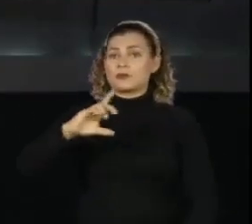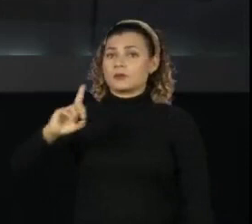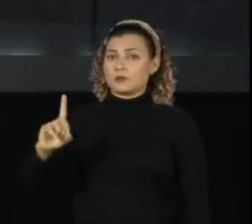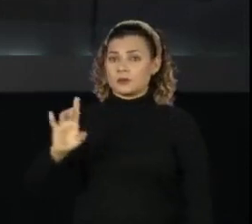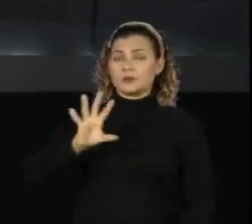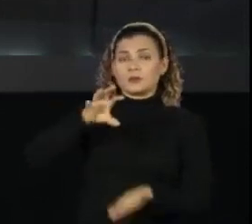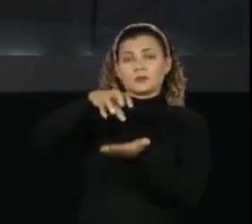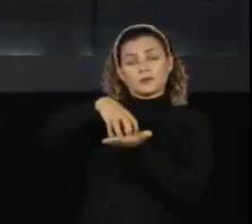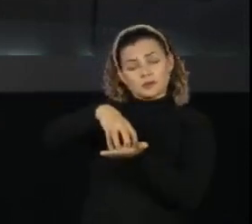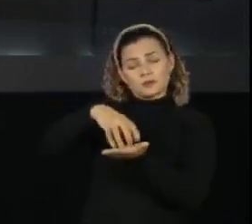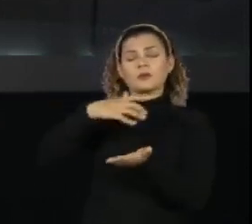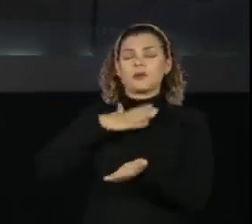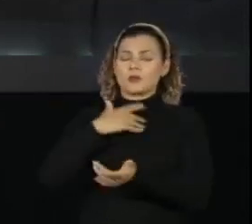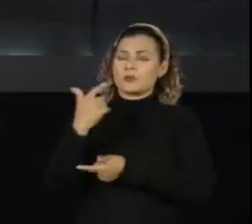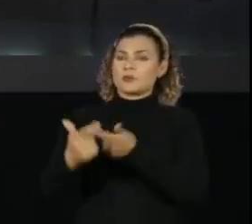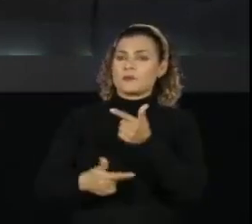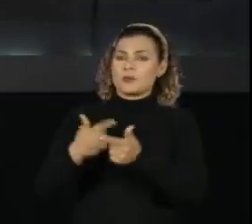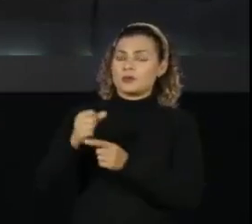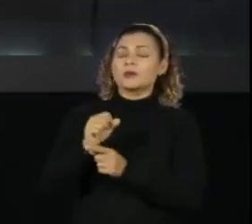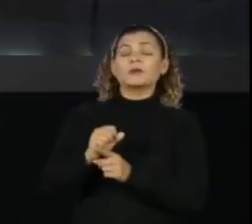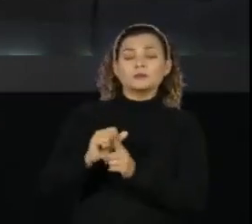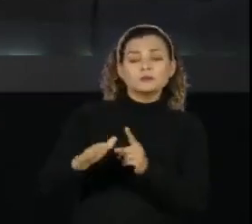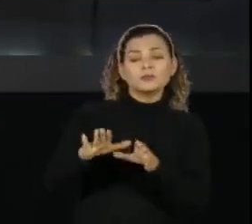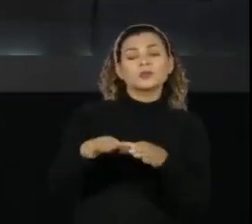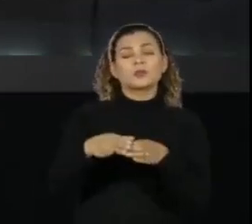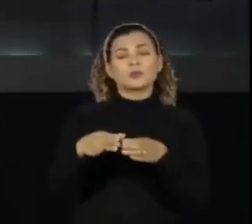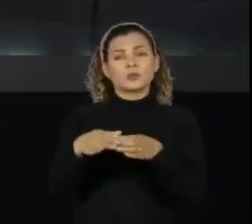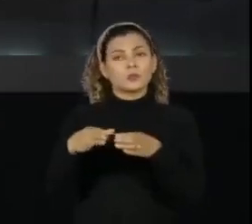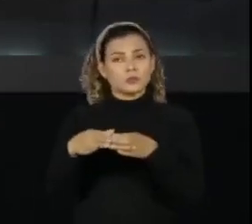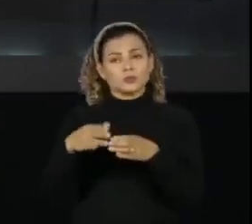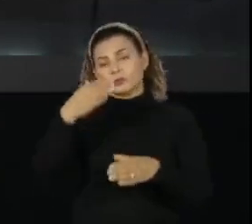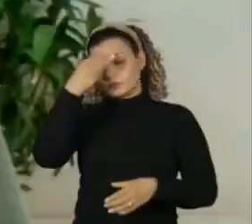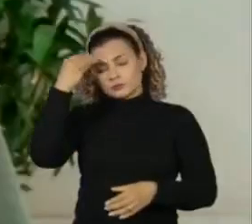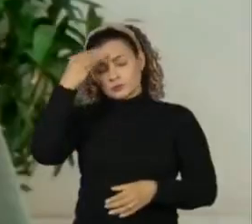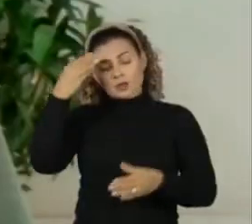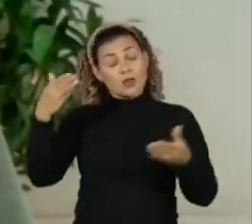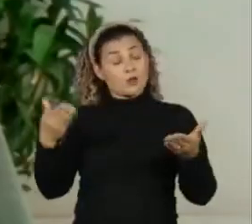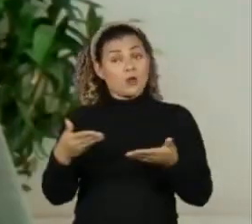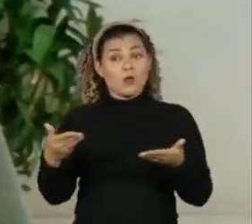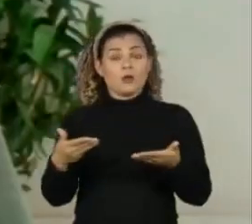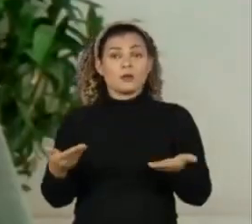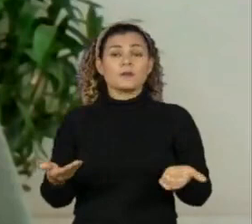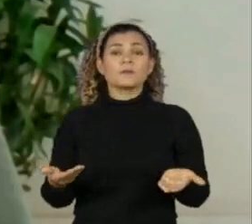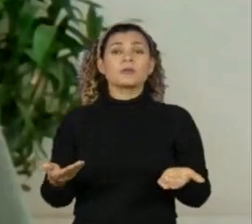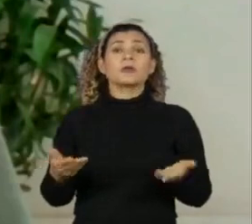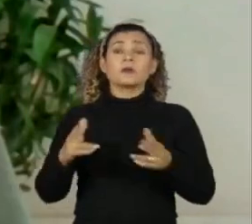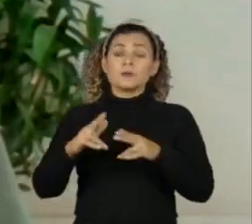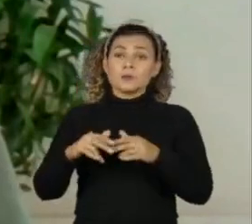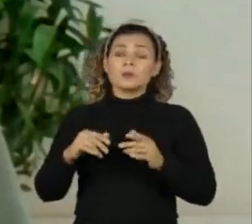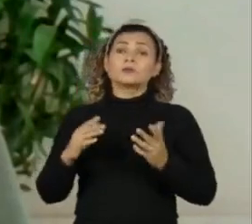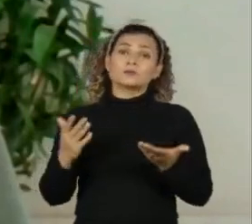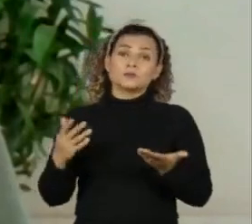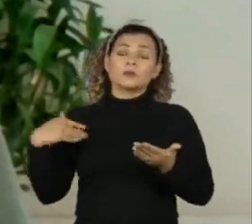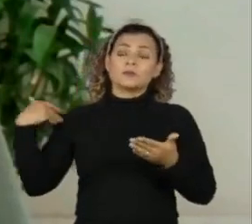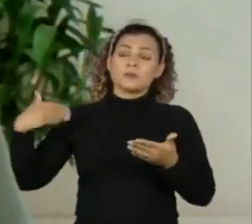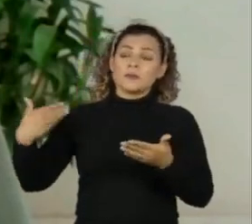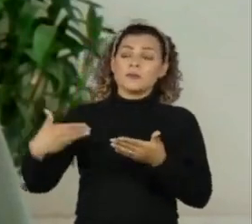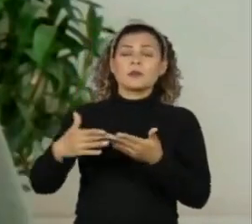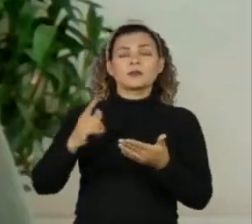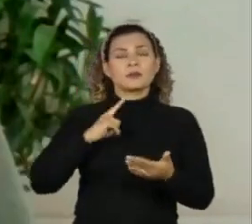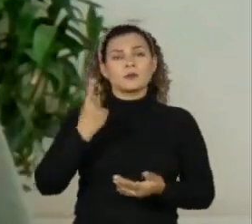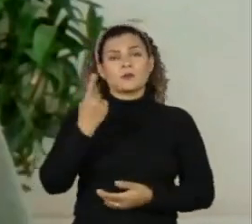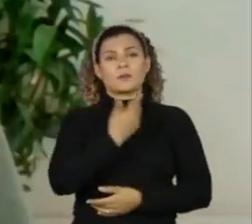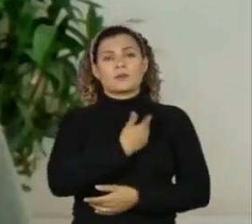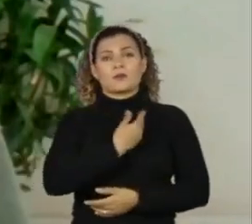Conselho Consultivo dessa sociedade, que é a mais importante, né, atualmente. Nesse Conselho Consultivo há uma colega